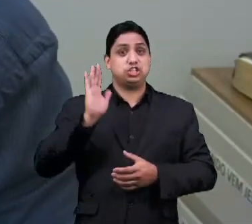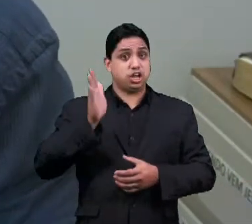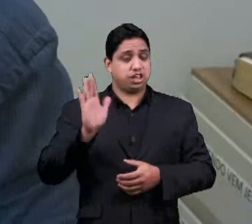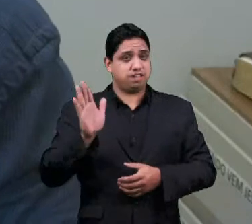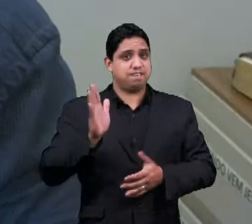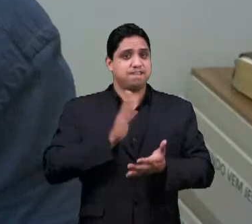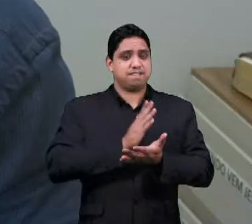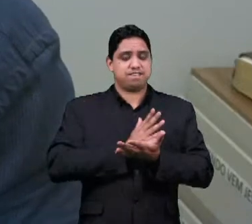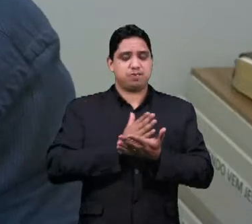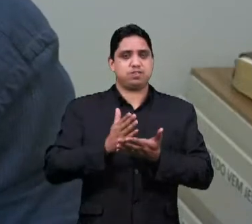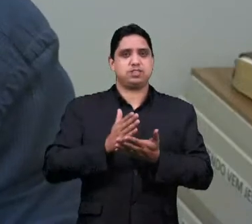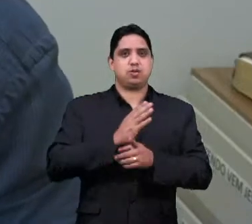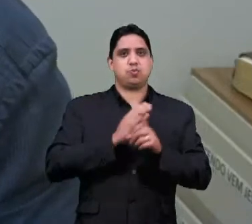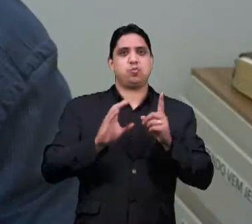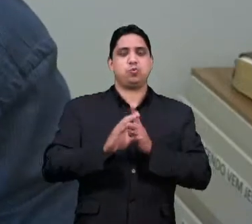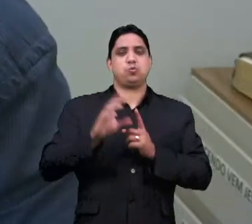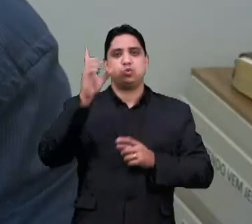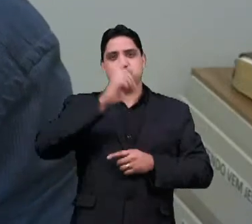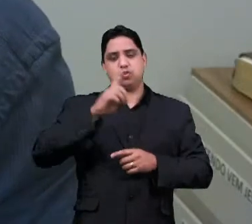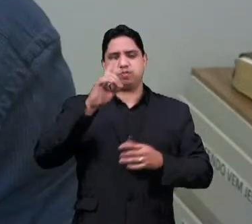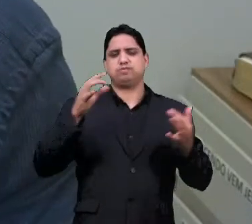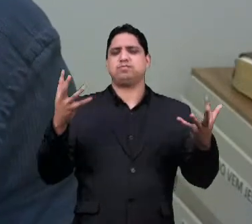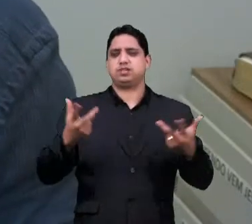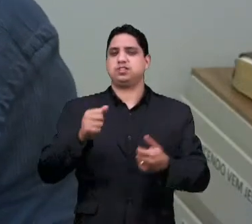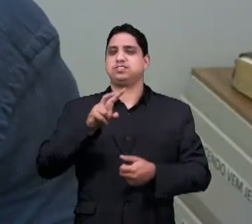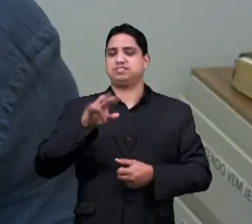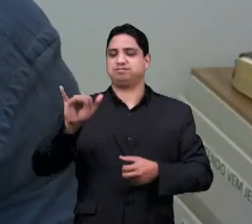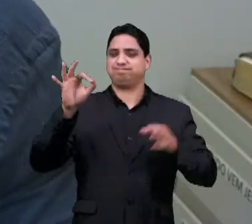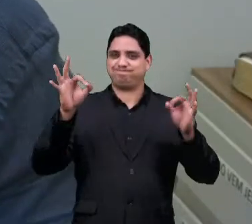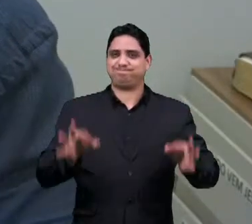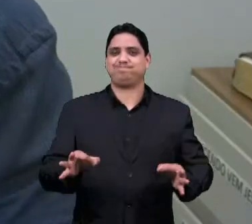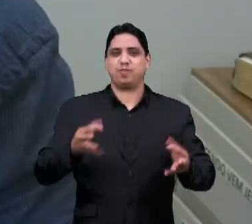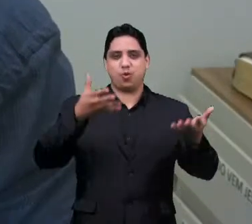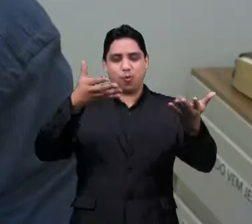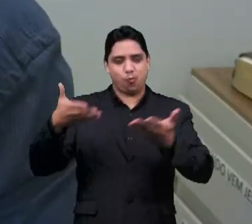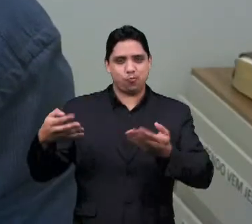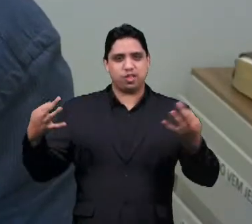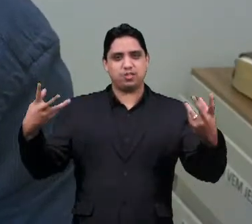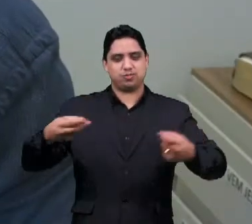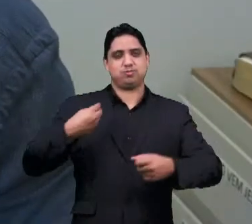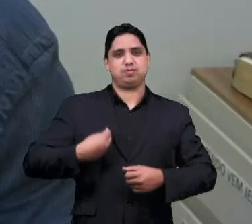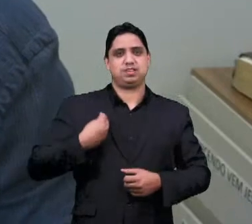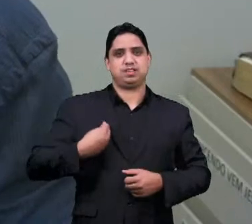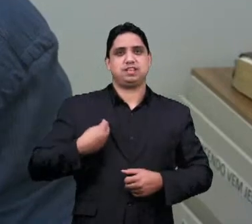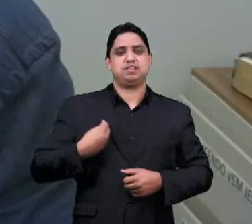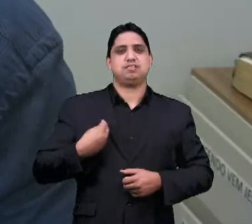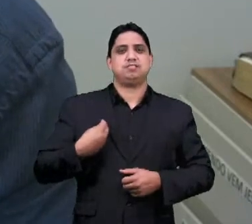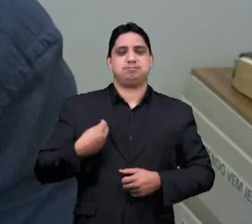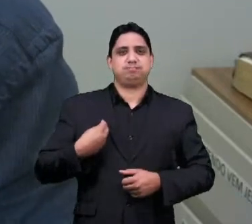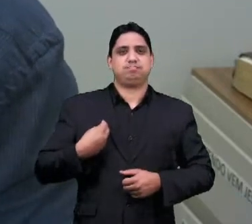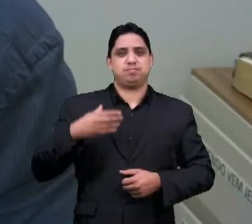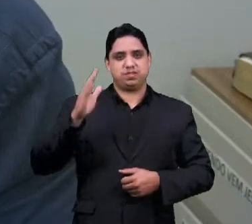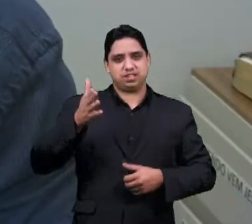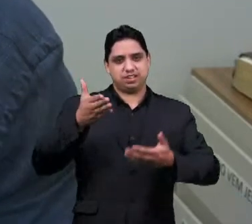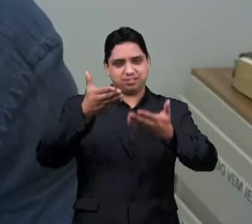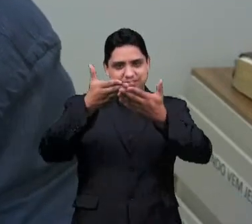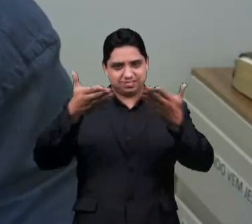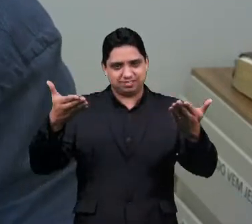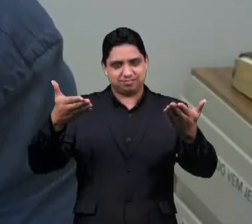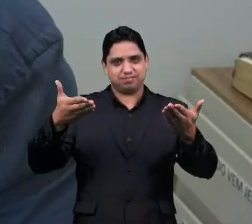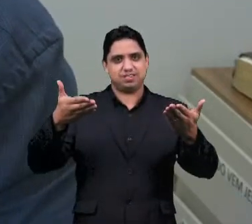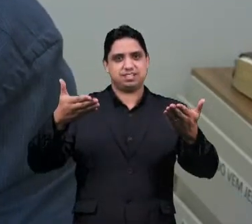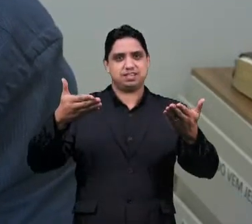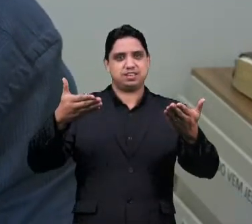nosso culto deste domingo será maravilhoso e nós convidamos a todos a participarem. E já desejando a você, meu